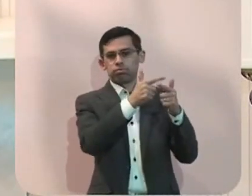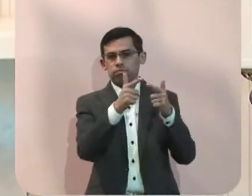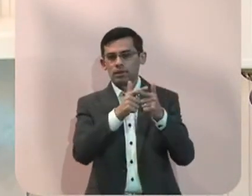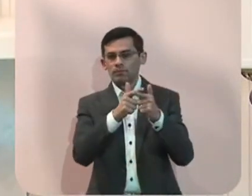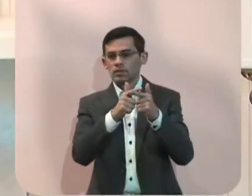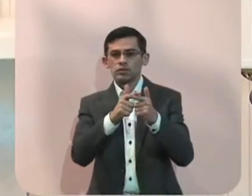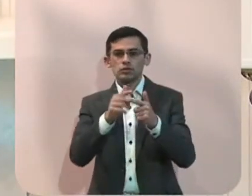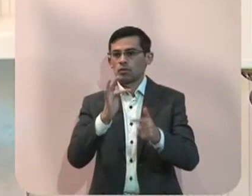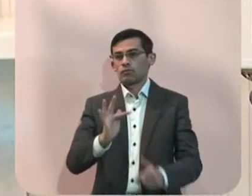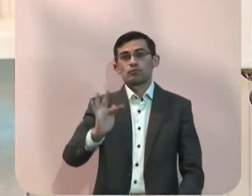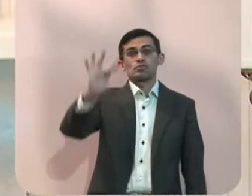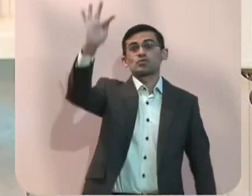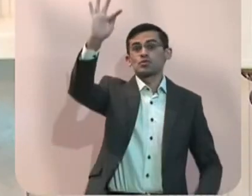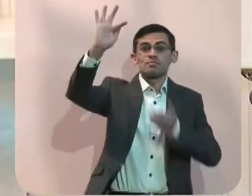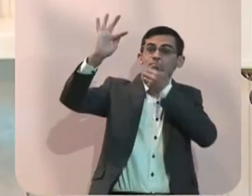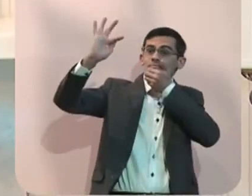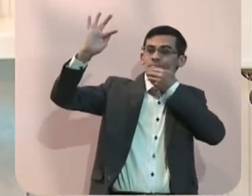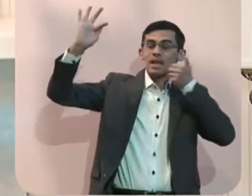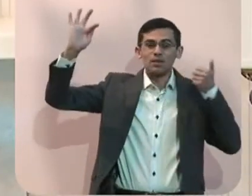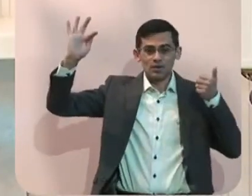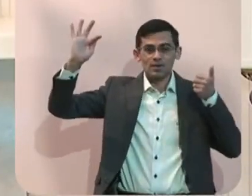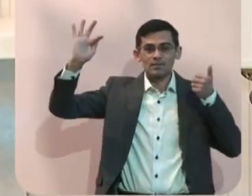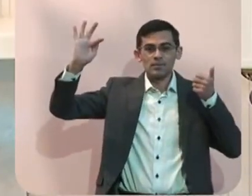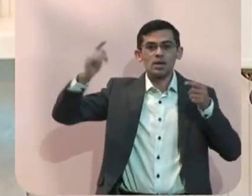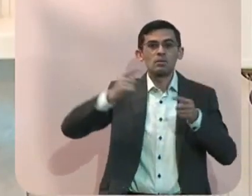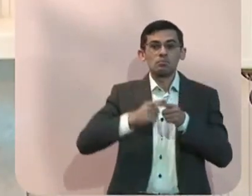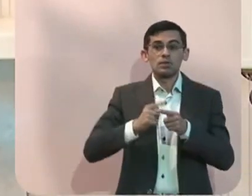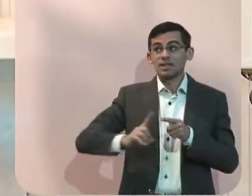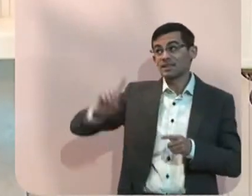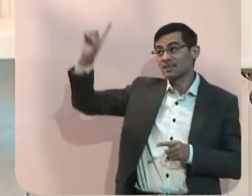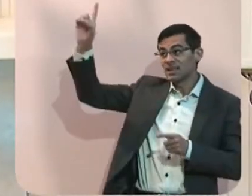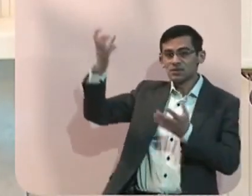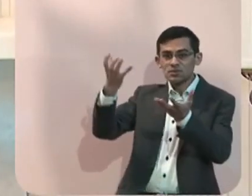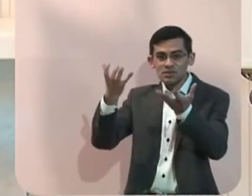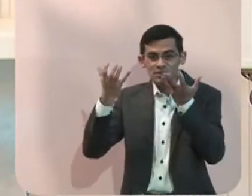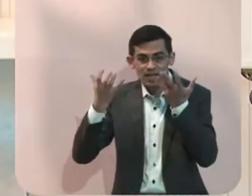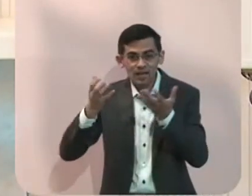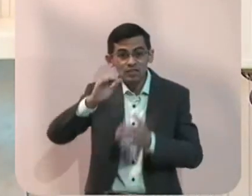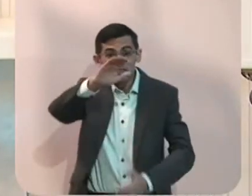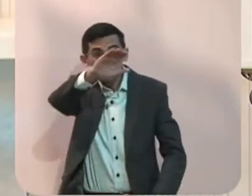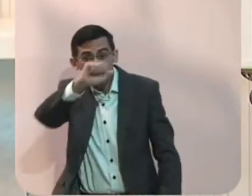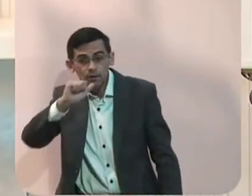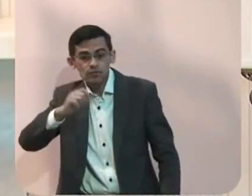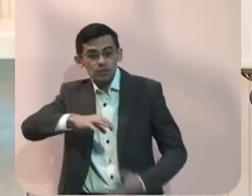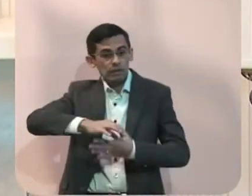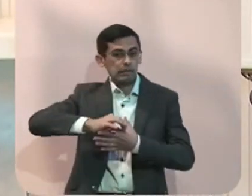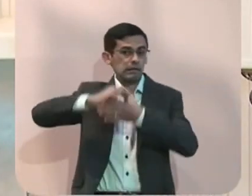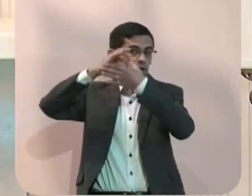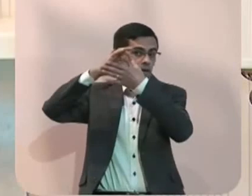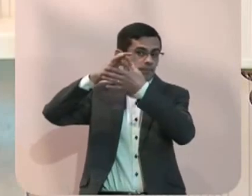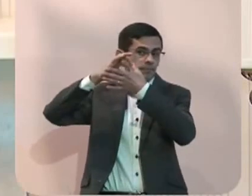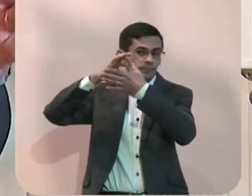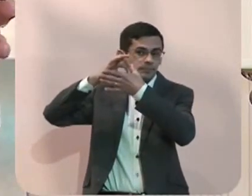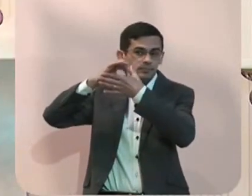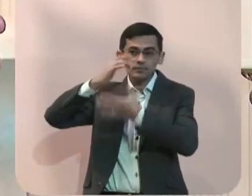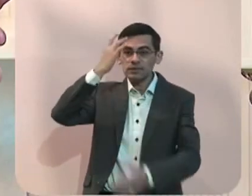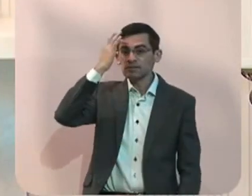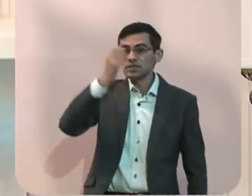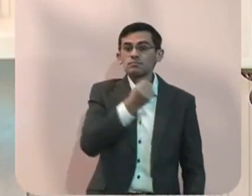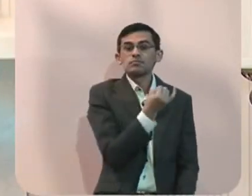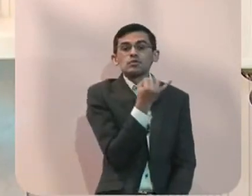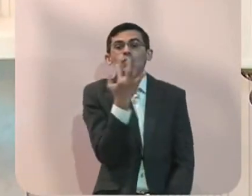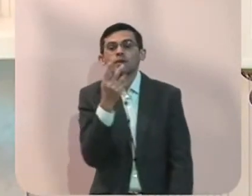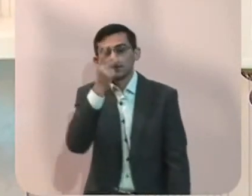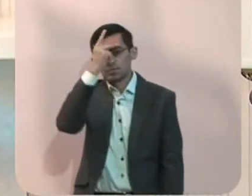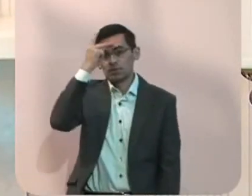futuro melhor e não só a desgraça, porque Deus quer levantar você como um líder, não sei de quantas pessoas, de 15